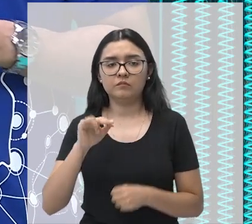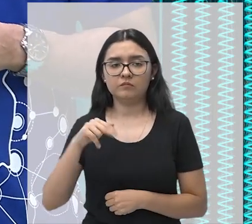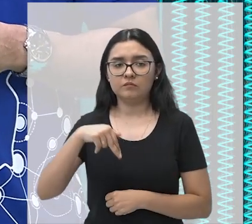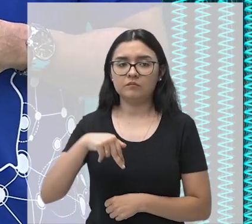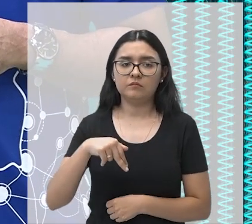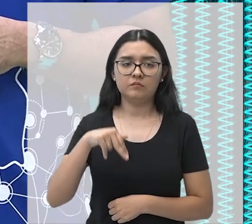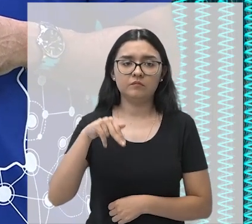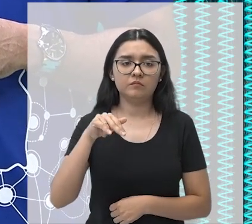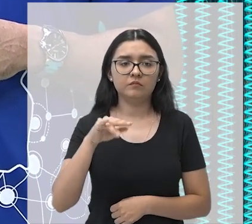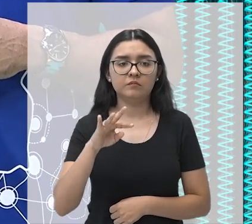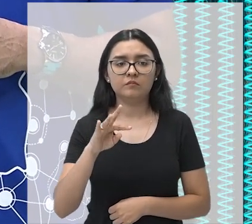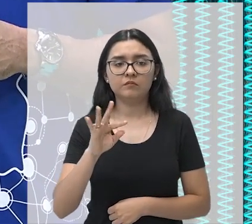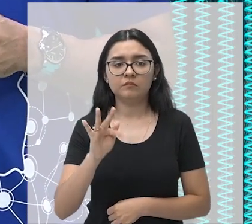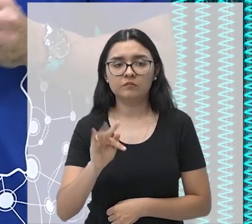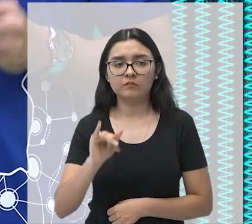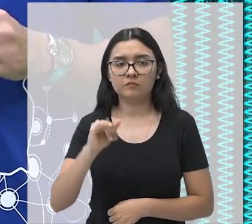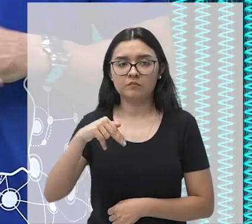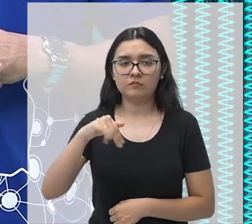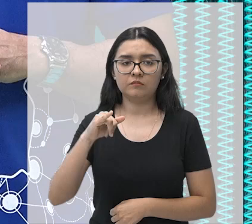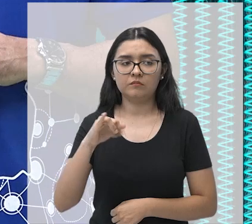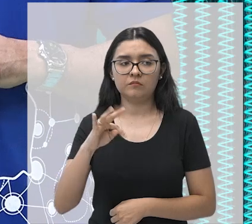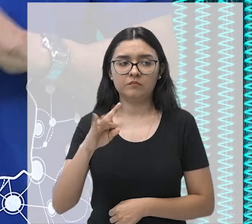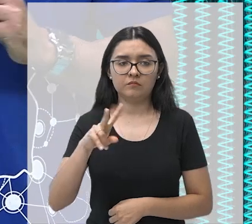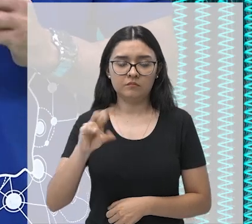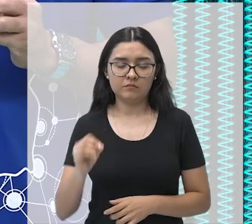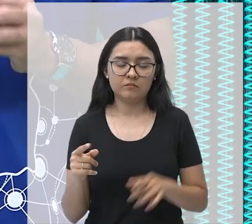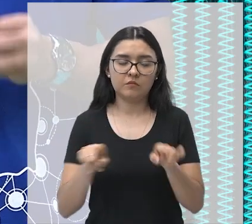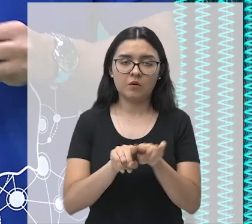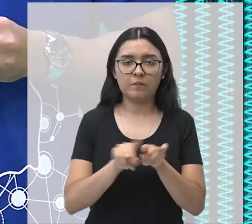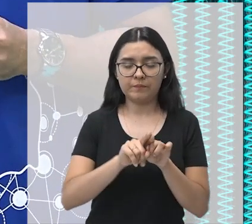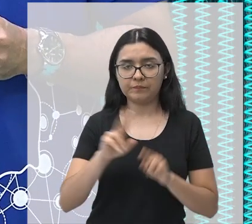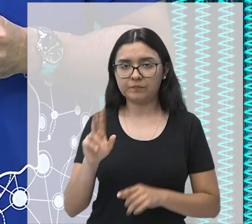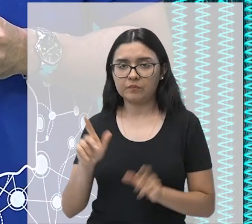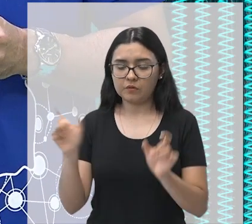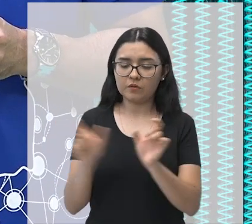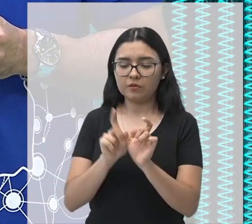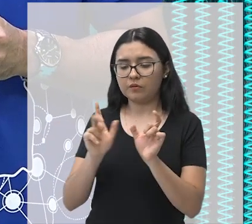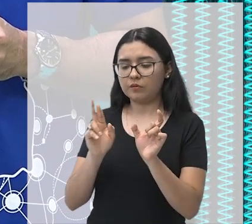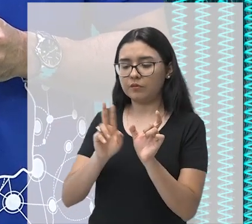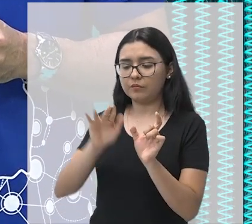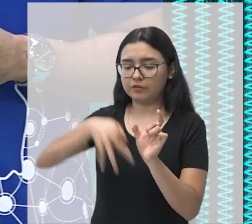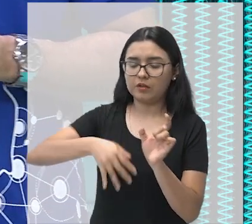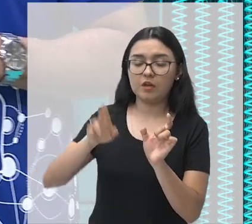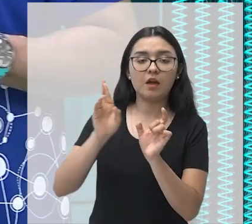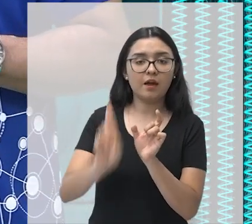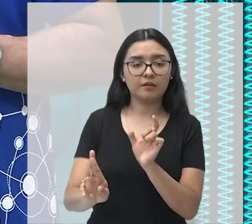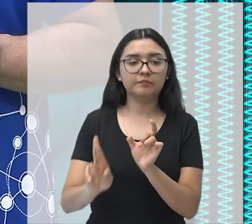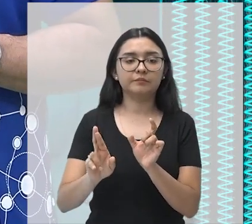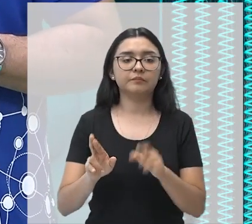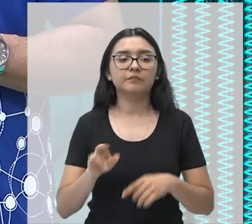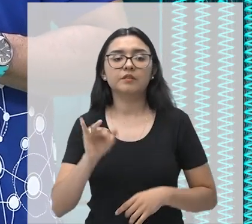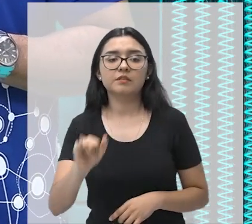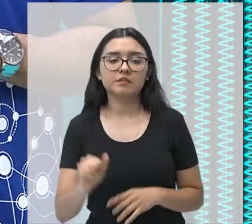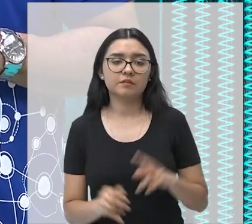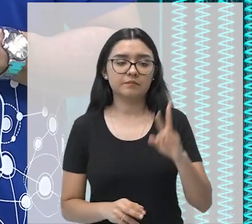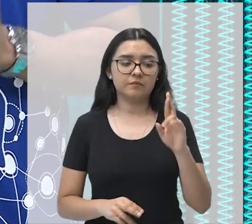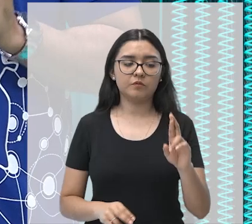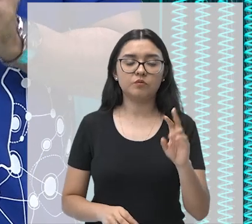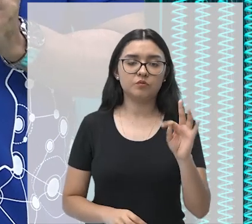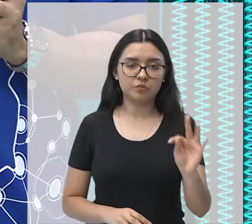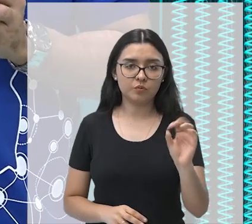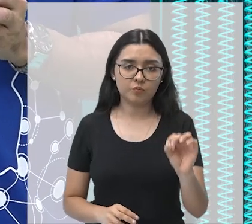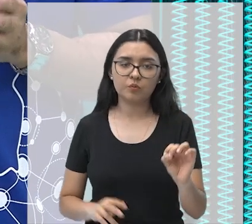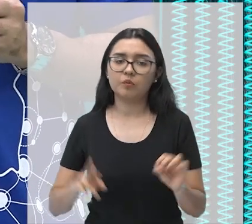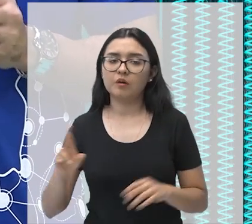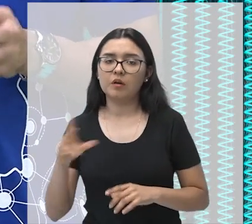no infinitivo. E aí, o R na língua portuguesa é esse indicativo que nós temos. Então, se eu pegar o to e o R,